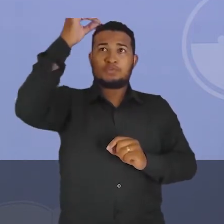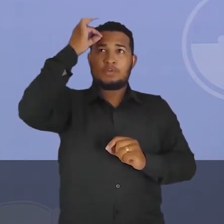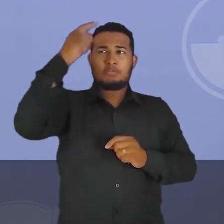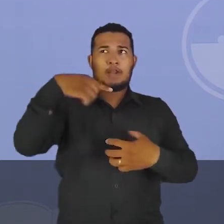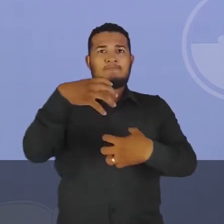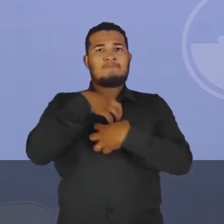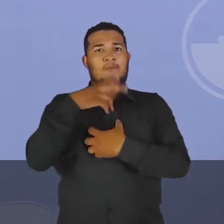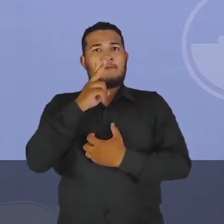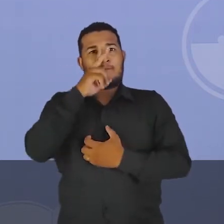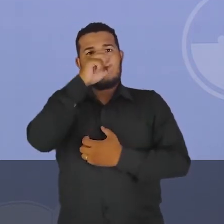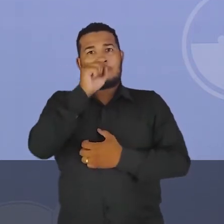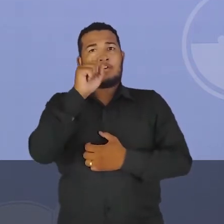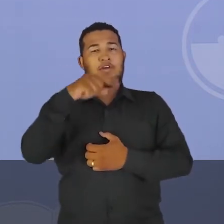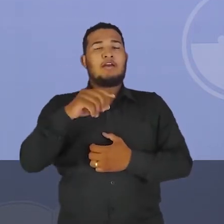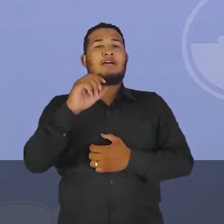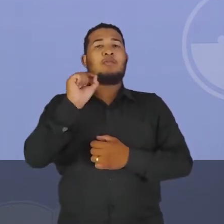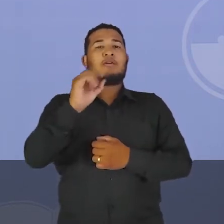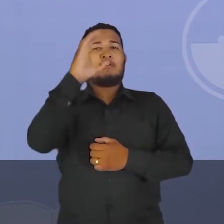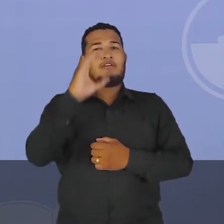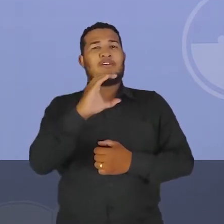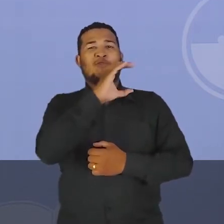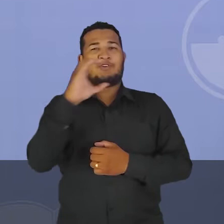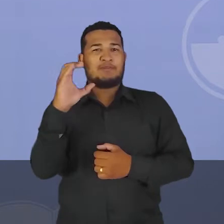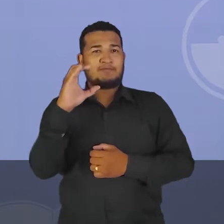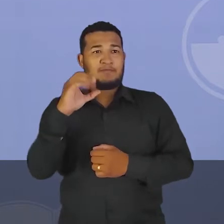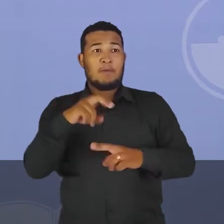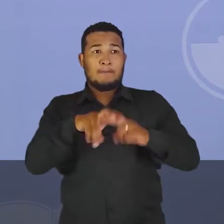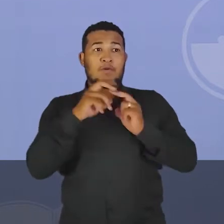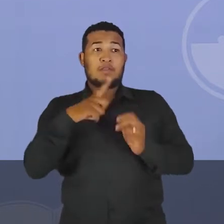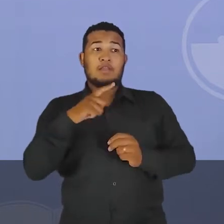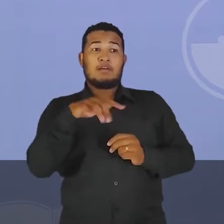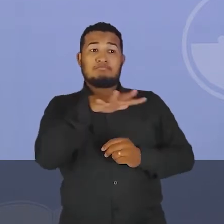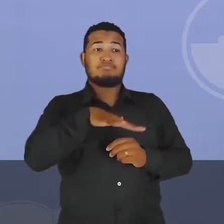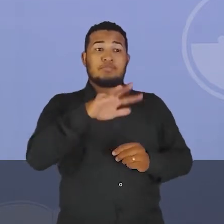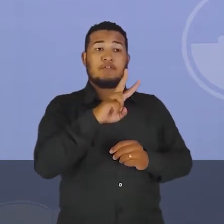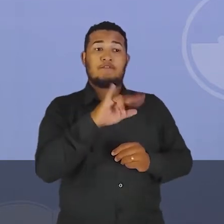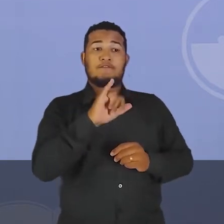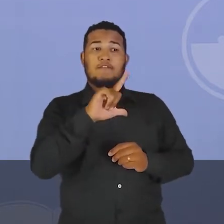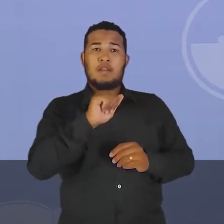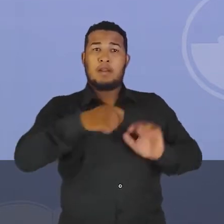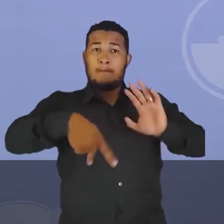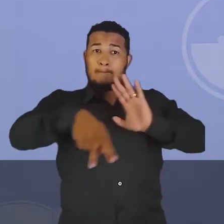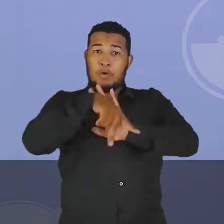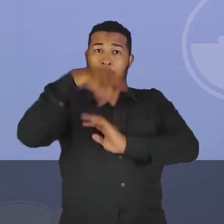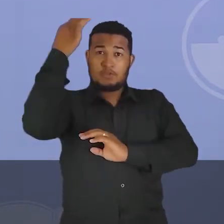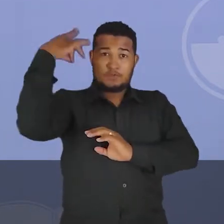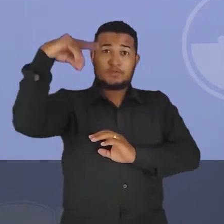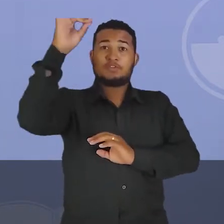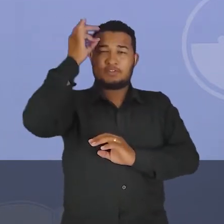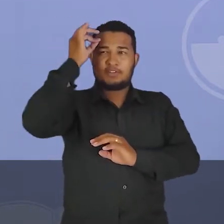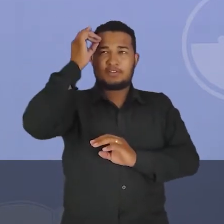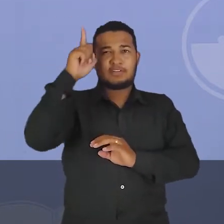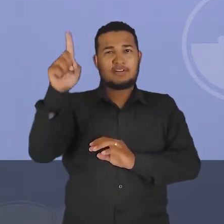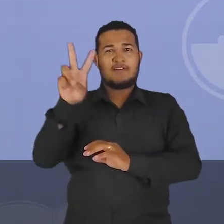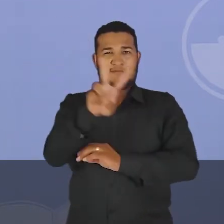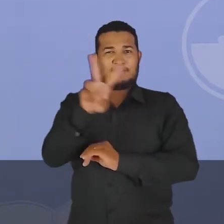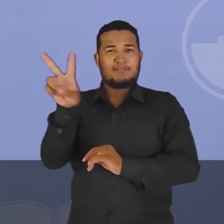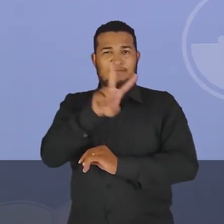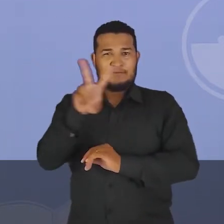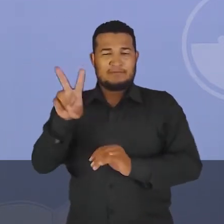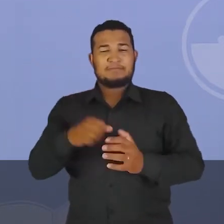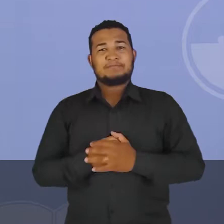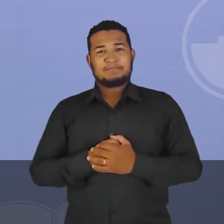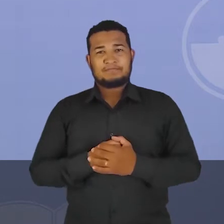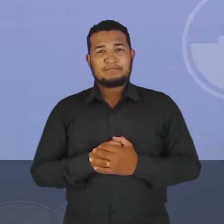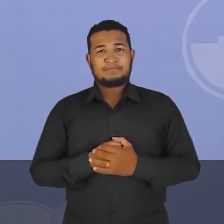católicos, eles deram o nome da vila de Vila do Espírito Santo. É a região de Vila Velha, tá?